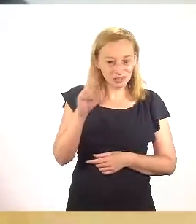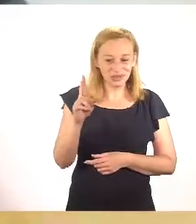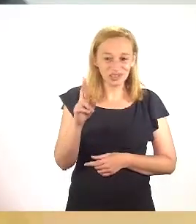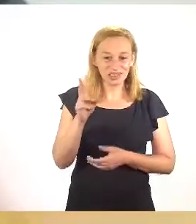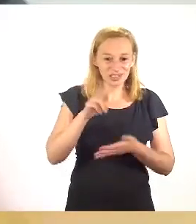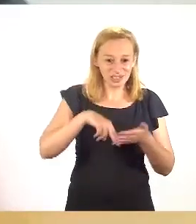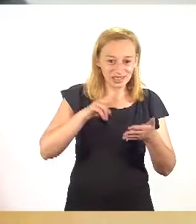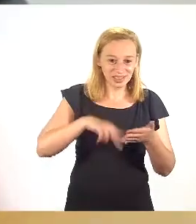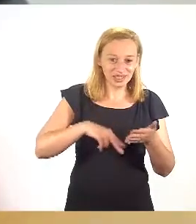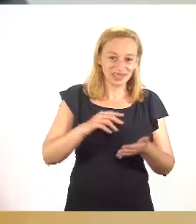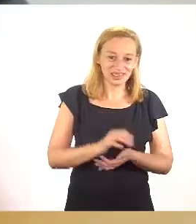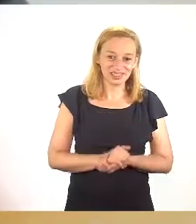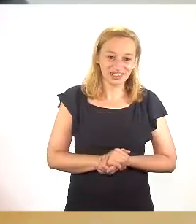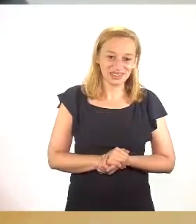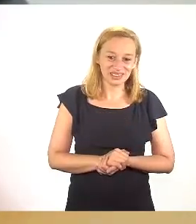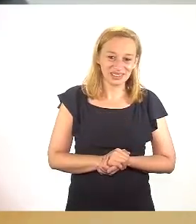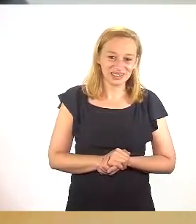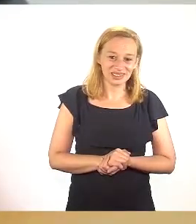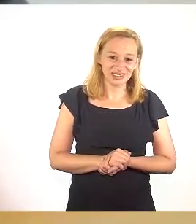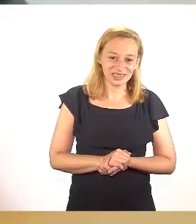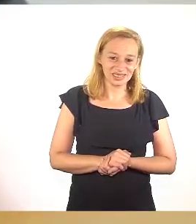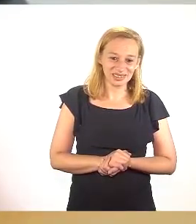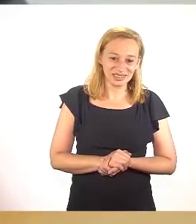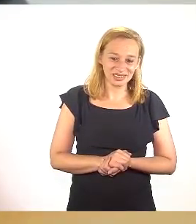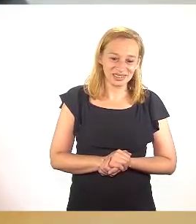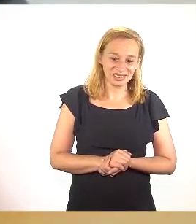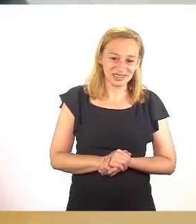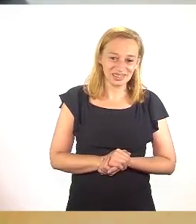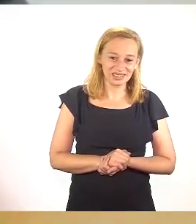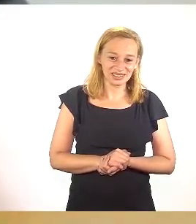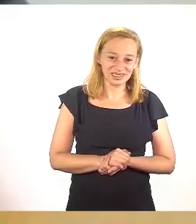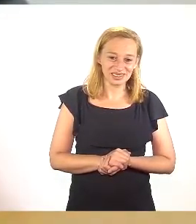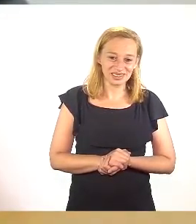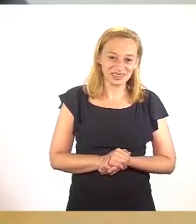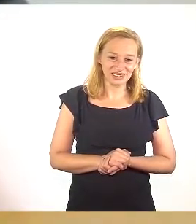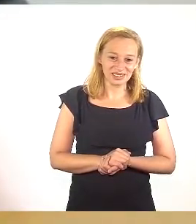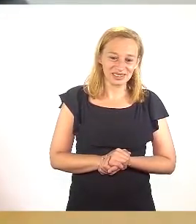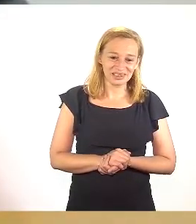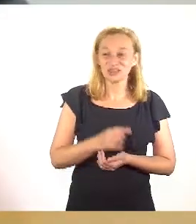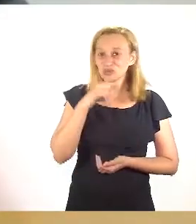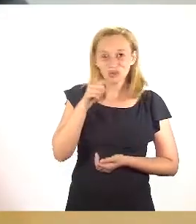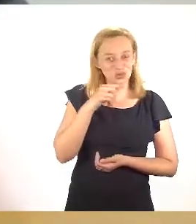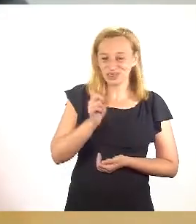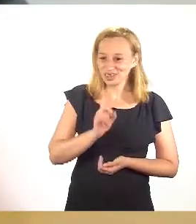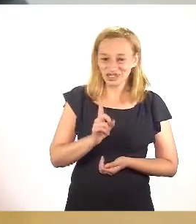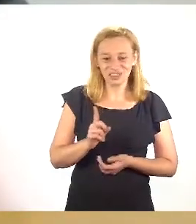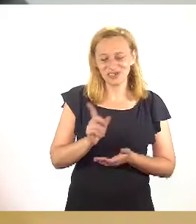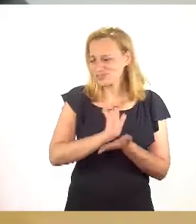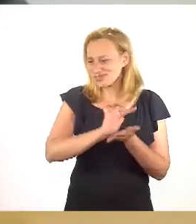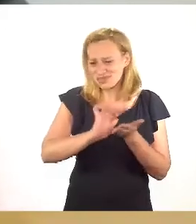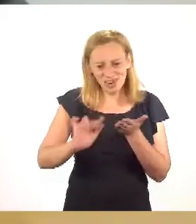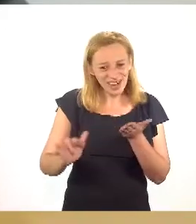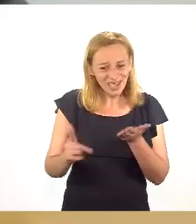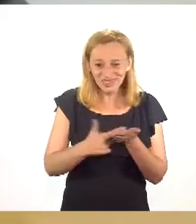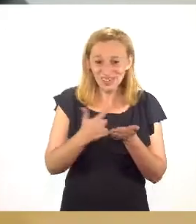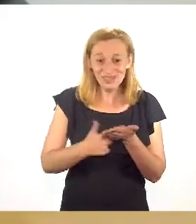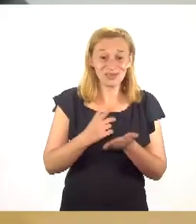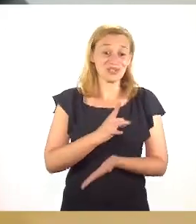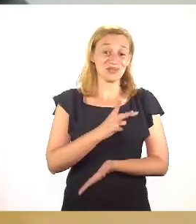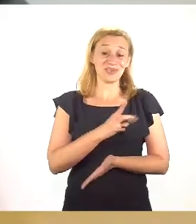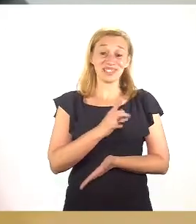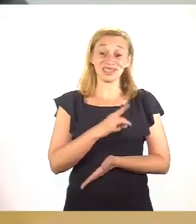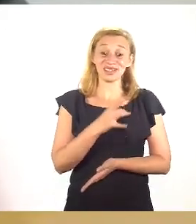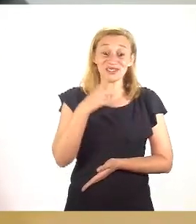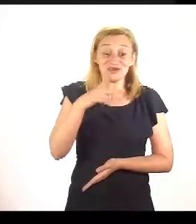Guerra. Sérgio Guerra, sim, ele auxilia na coordenação da FGV. Sem dúvida. São vários, eu tenho até medo aqui de